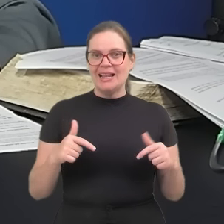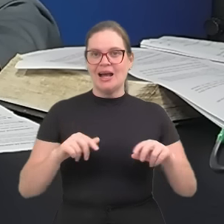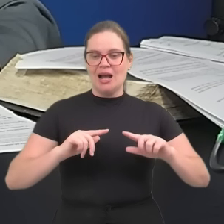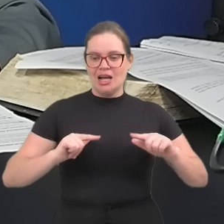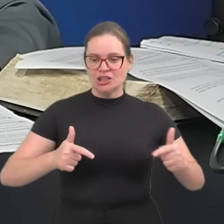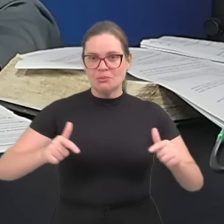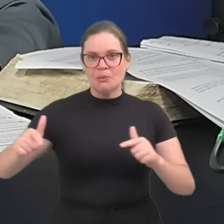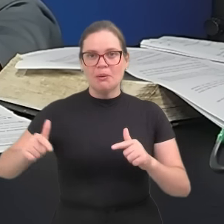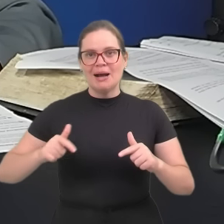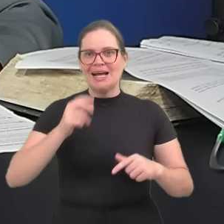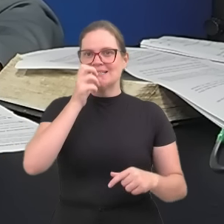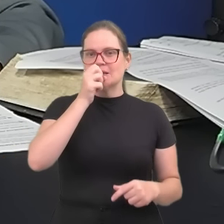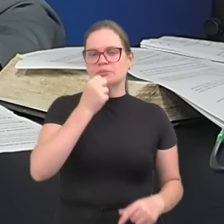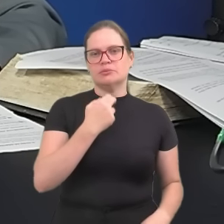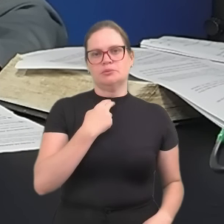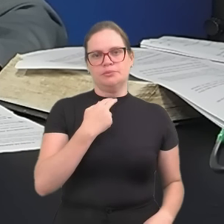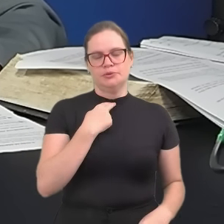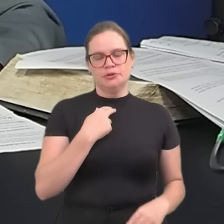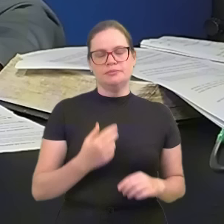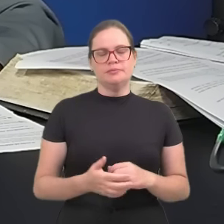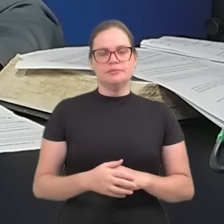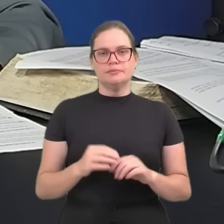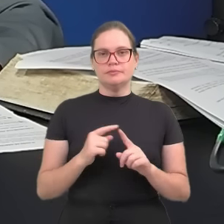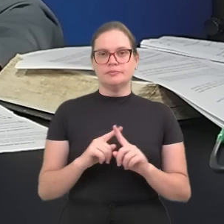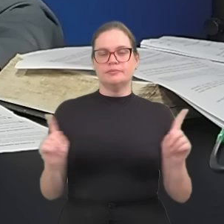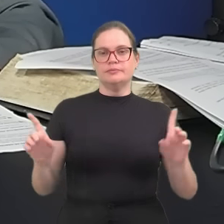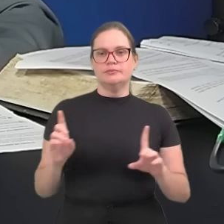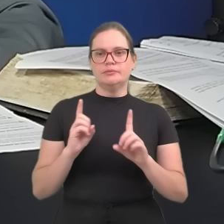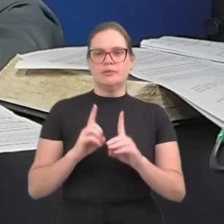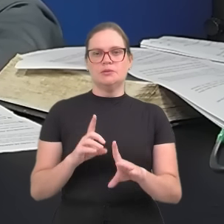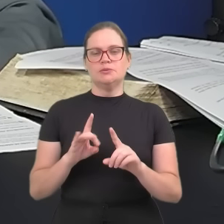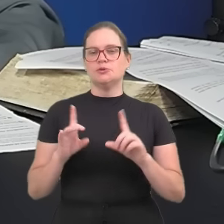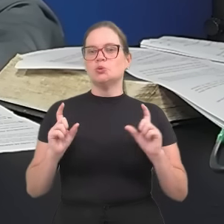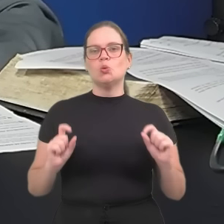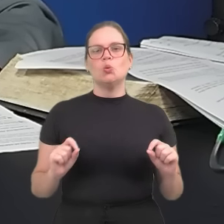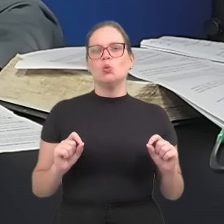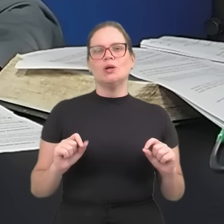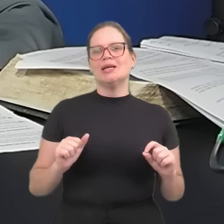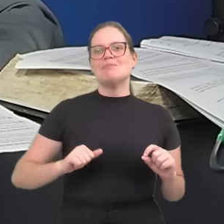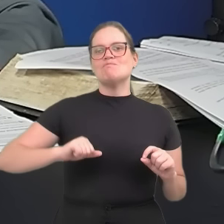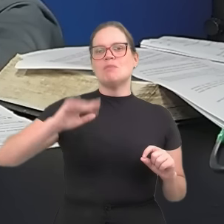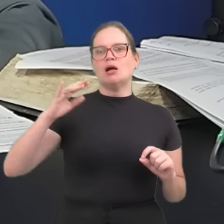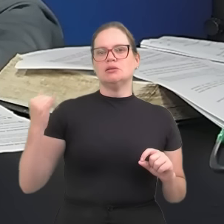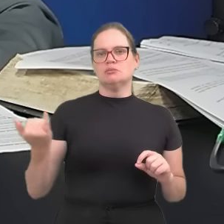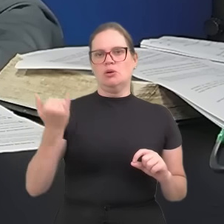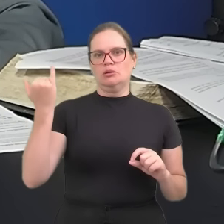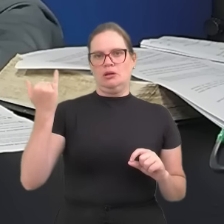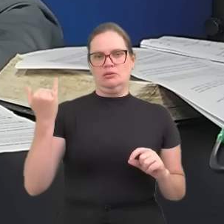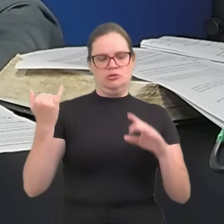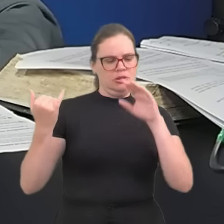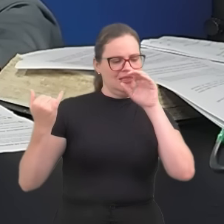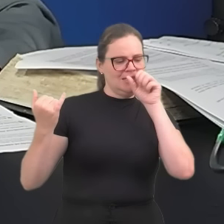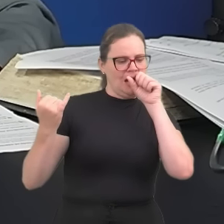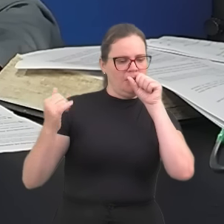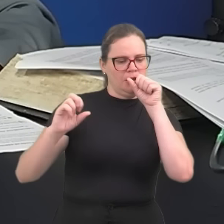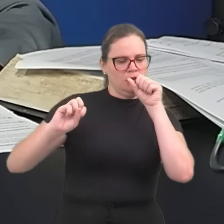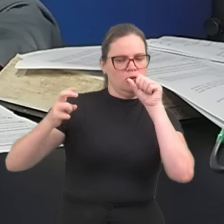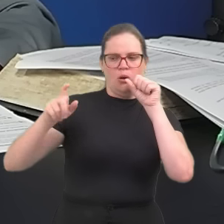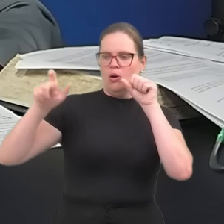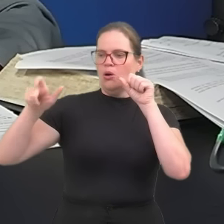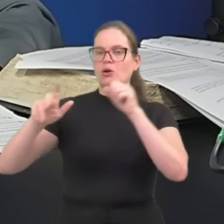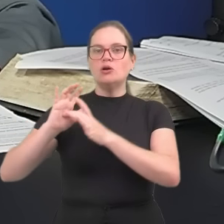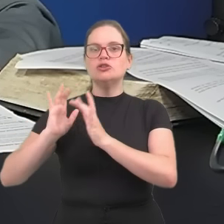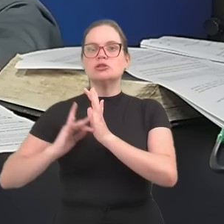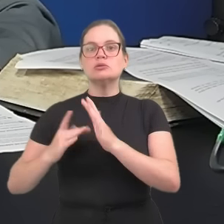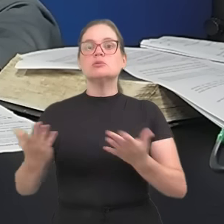aqui, na verdade, a doutrina é o seguinte: o que é maior? É o sábado ou Jesus é